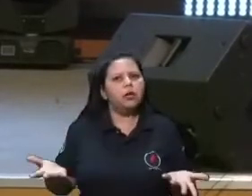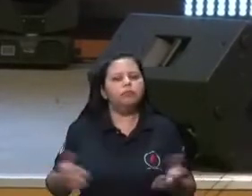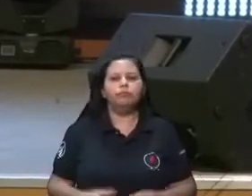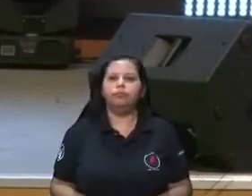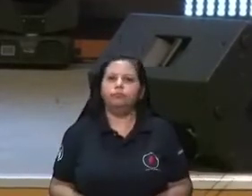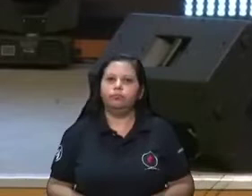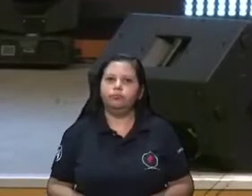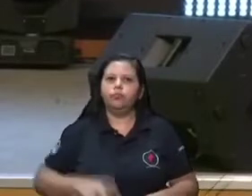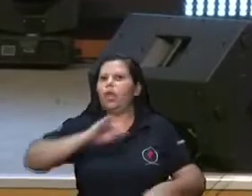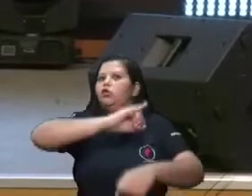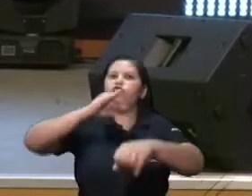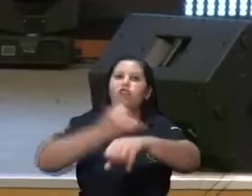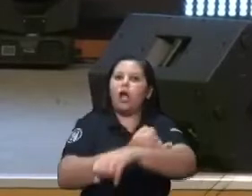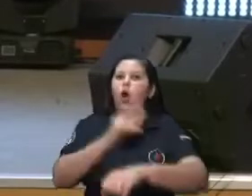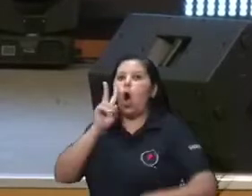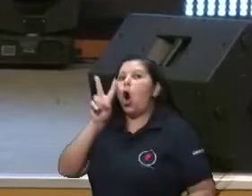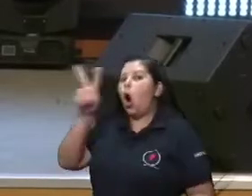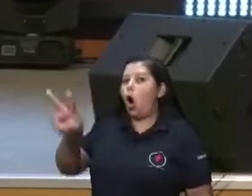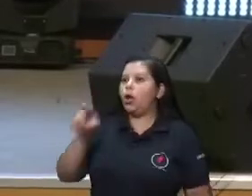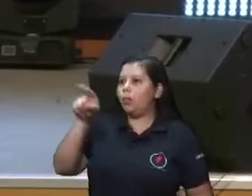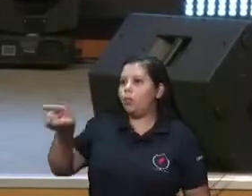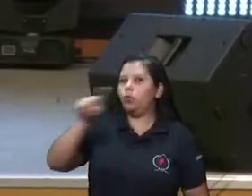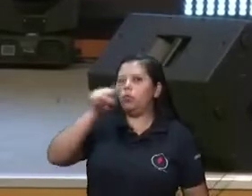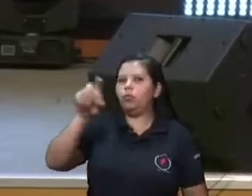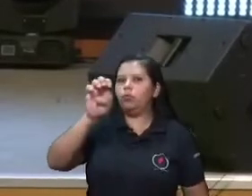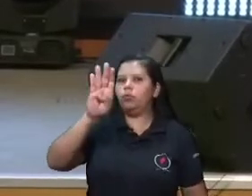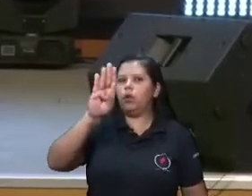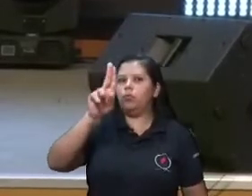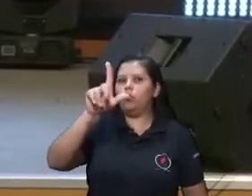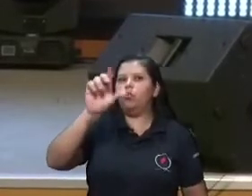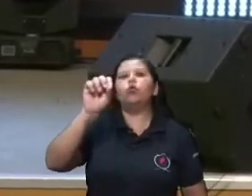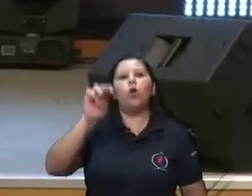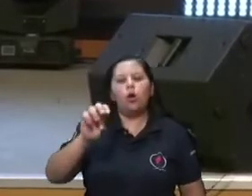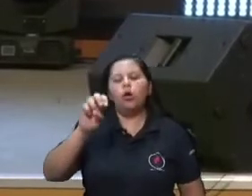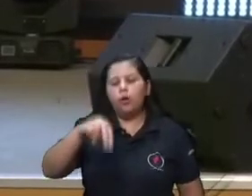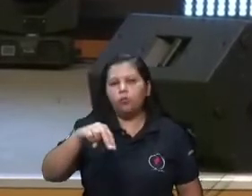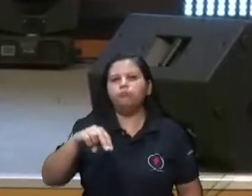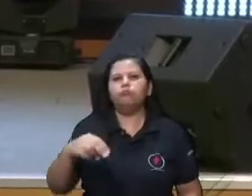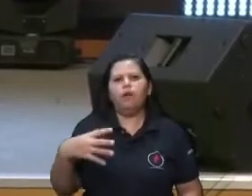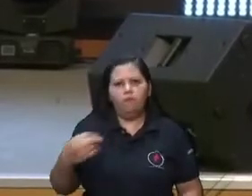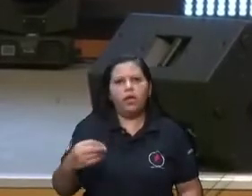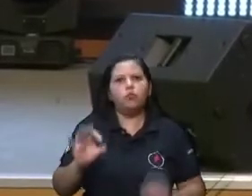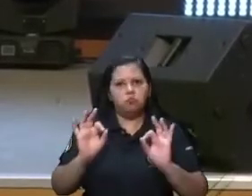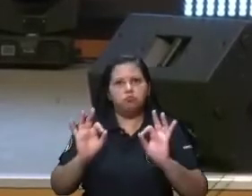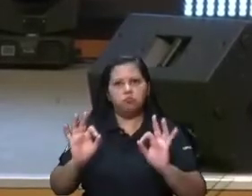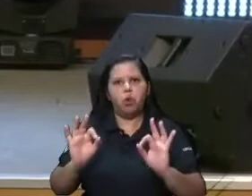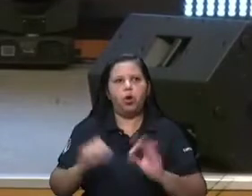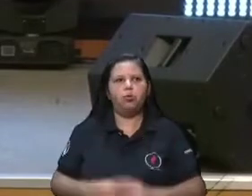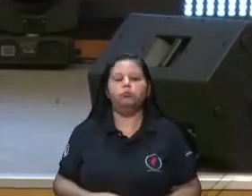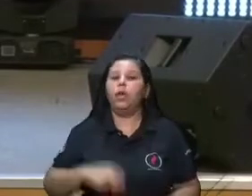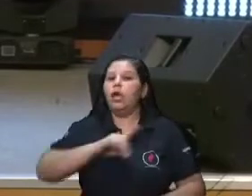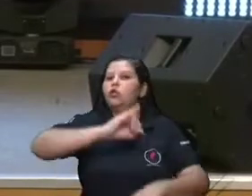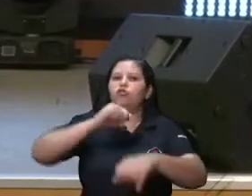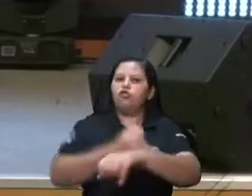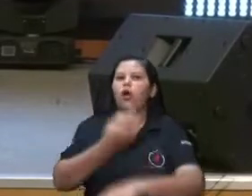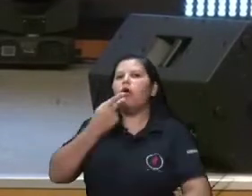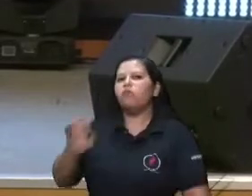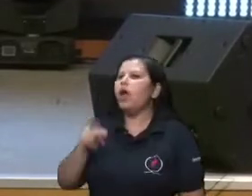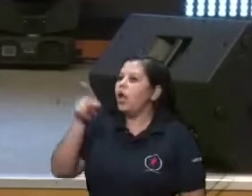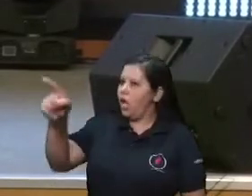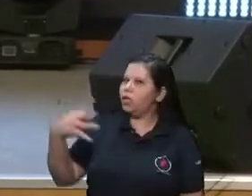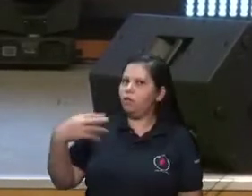para Zebulon. Zebulon, ficha limpa com o pai. Jacó diz: esse meu filho vai ocupar uma